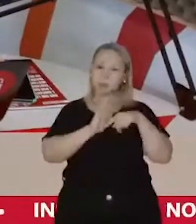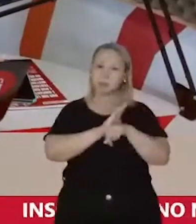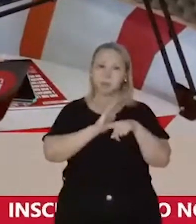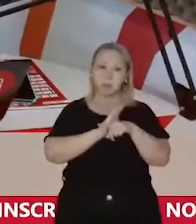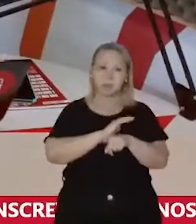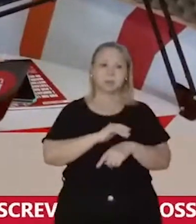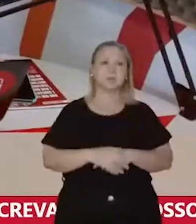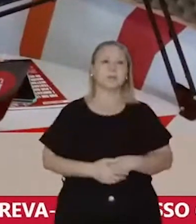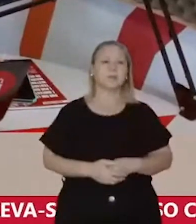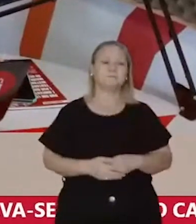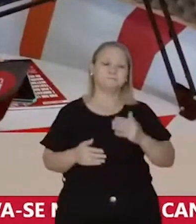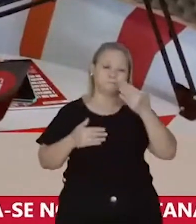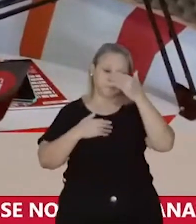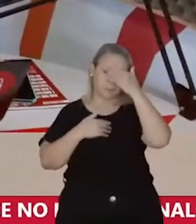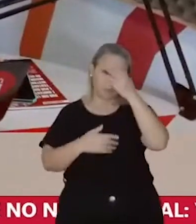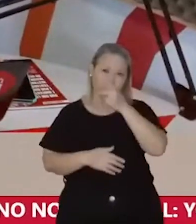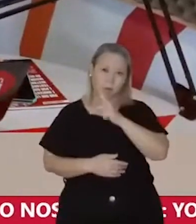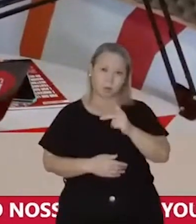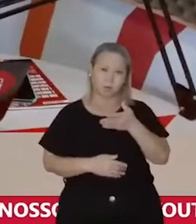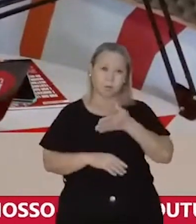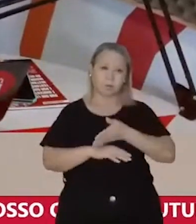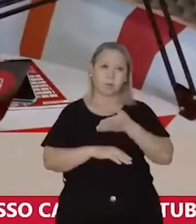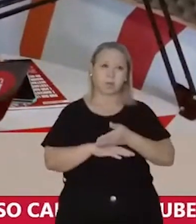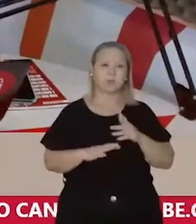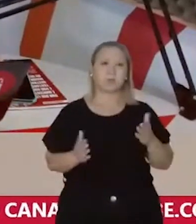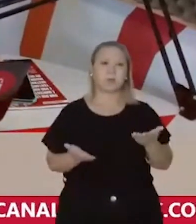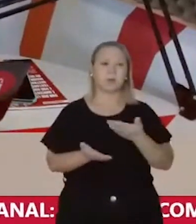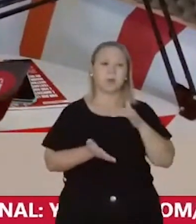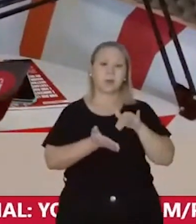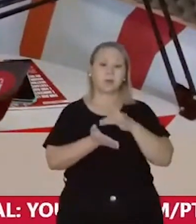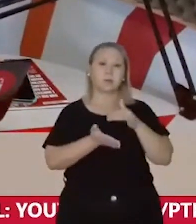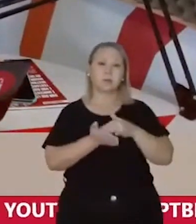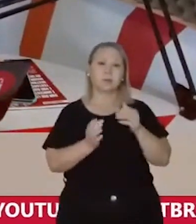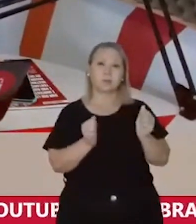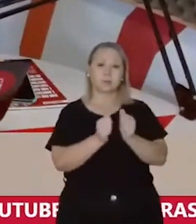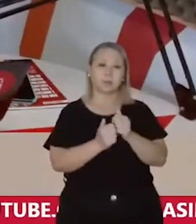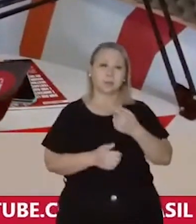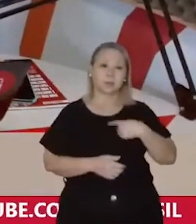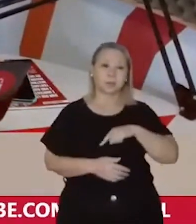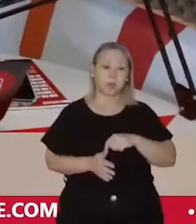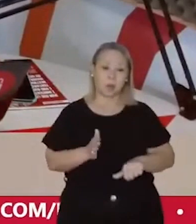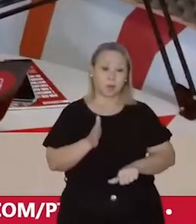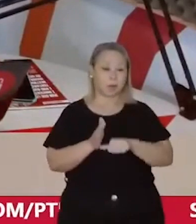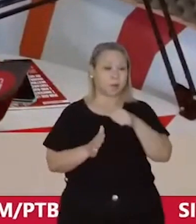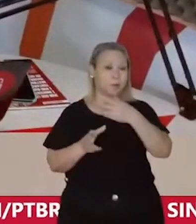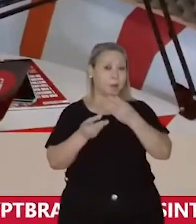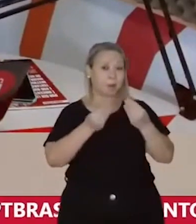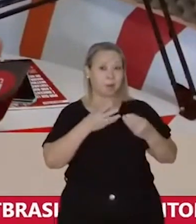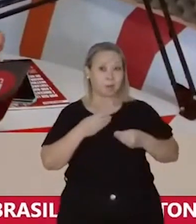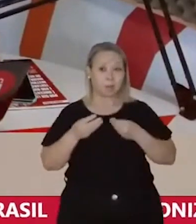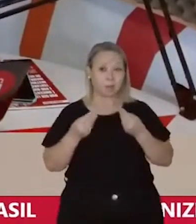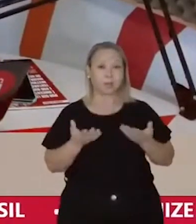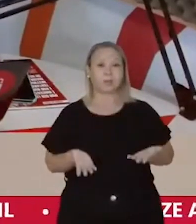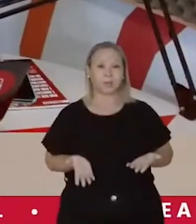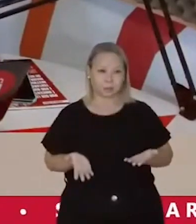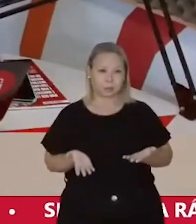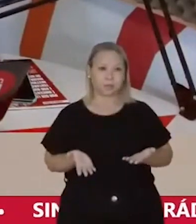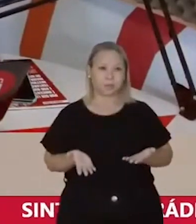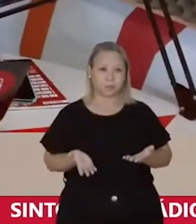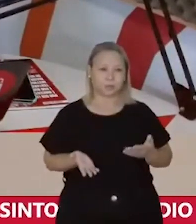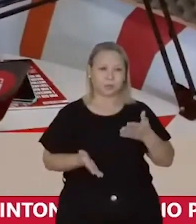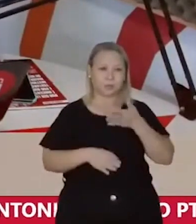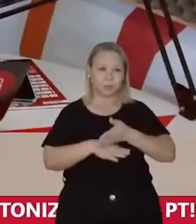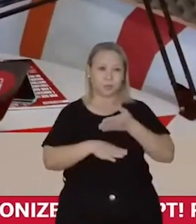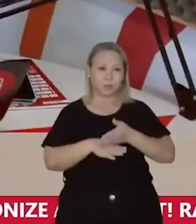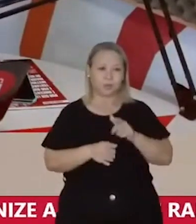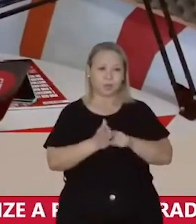também. Eu agradeço muito sua participação hoje, secretário, aqui com a gente, a primeira de muitas, espero, aqui no nosso